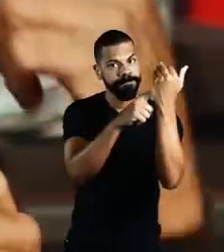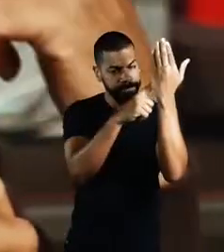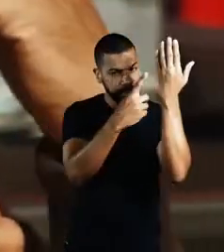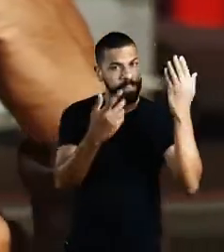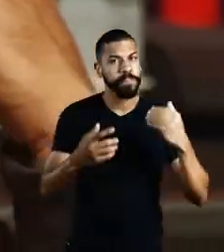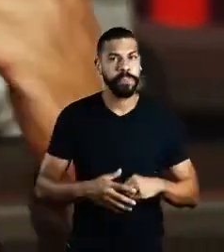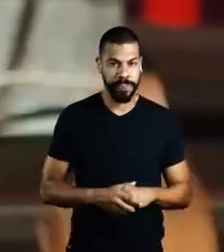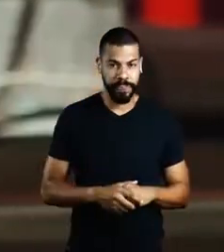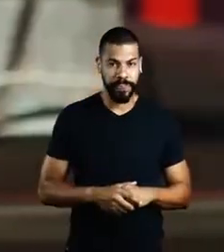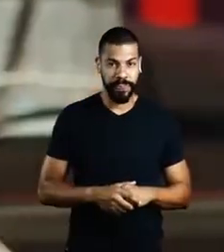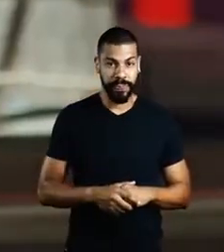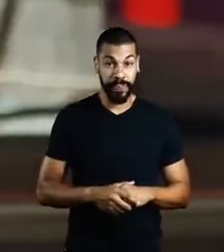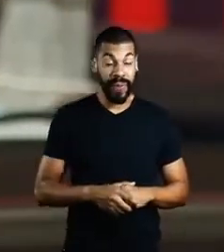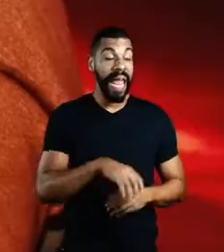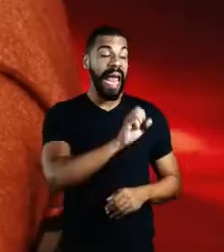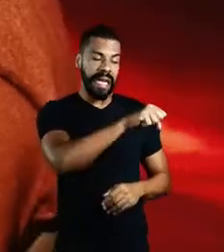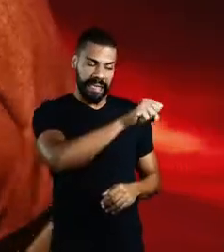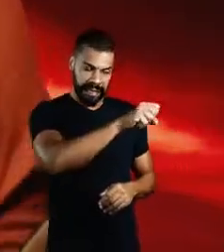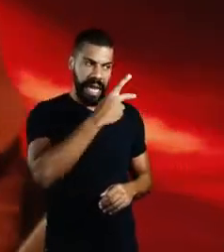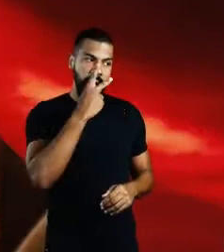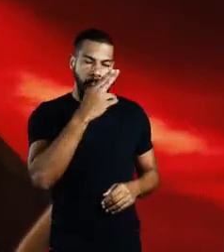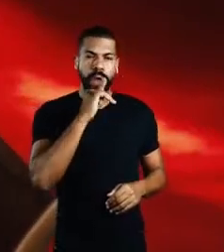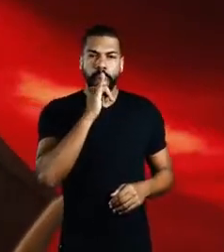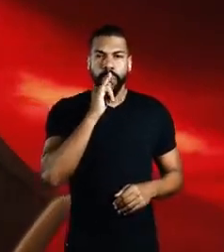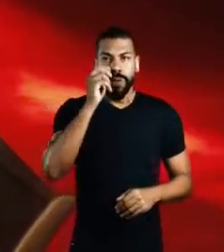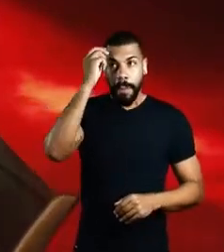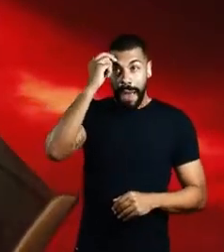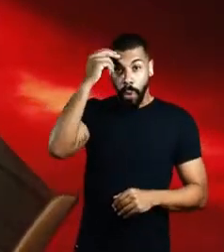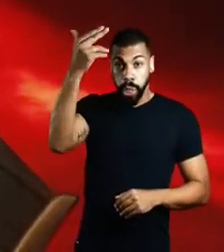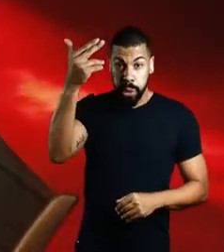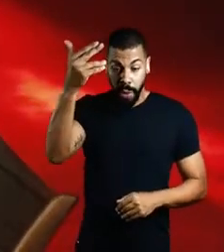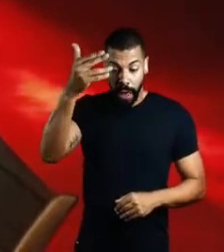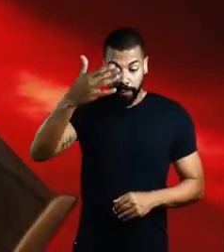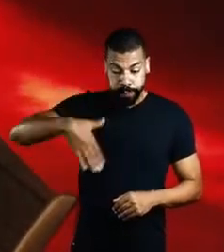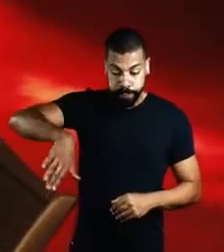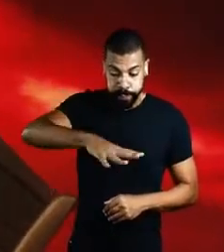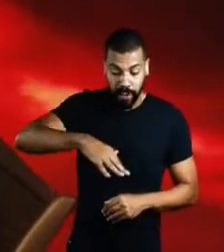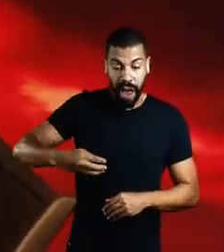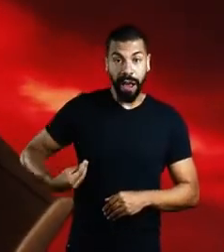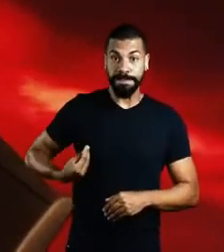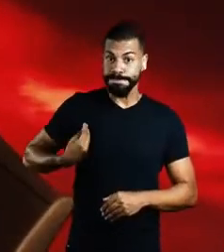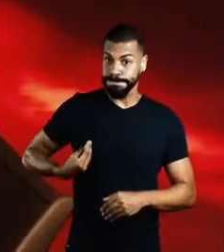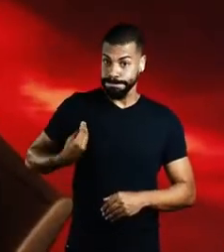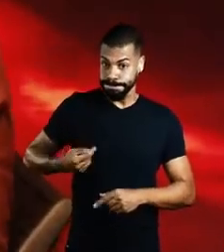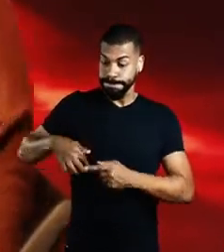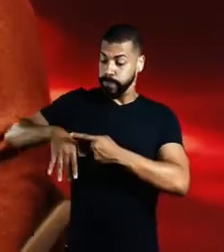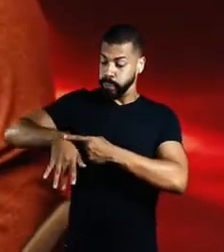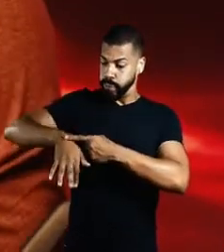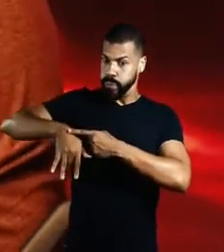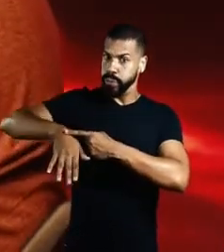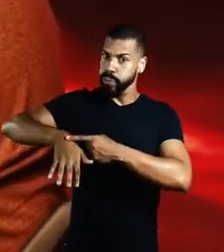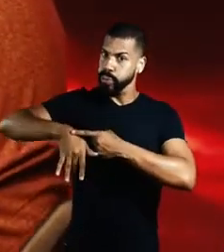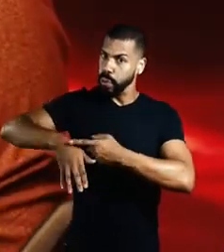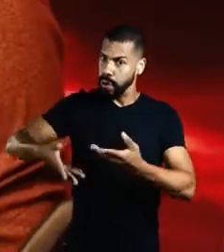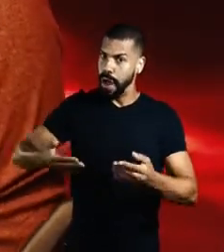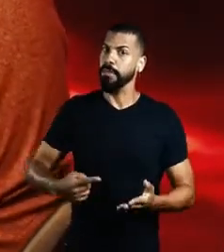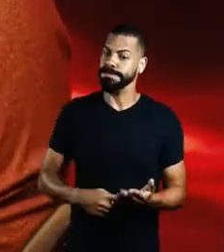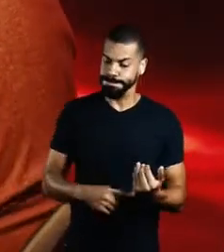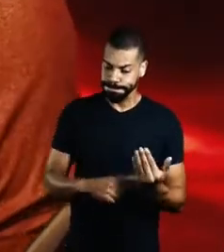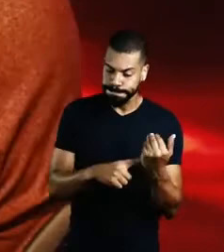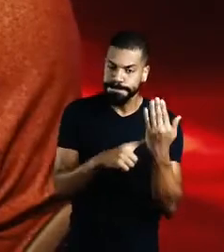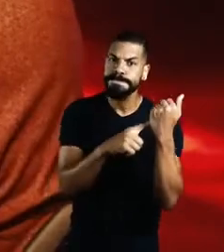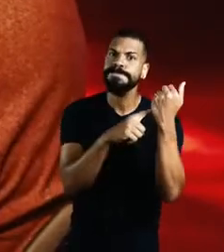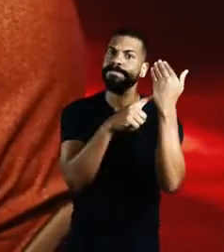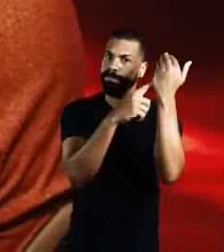que você morar num bairro que a cultura é viva já é um grande diferencial. A gente vivia à noite aqui, né? Quer